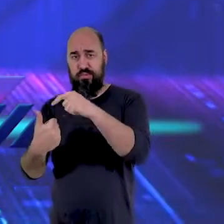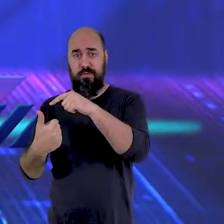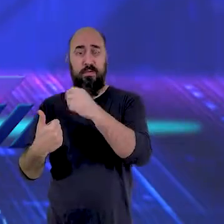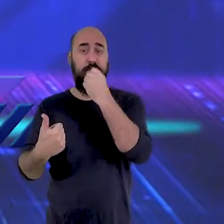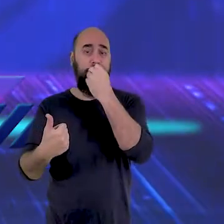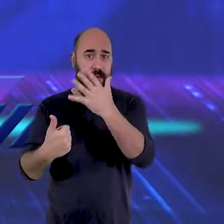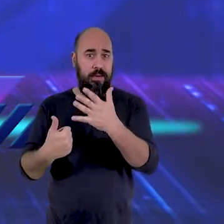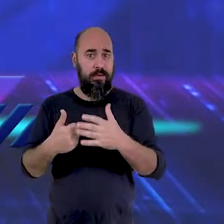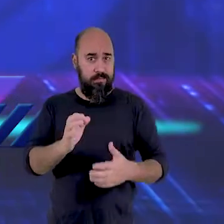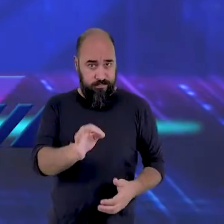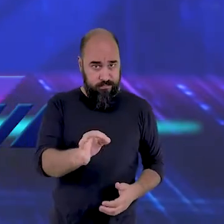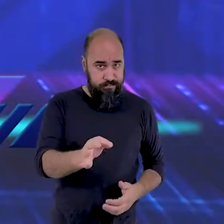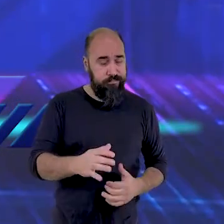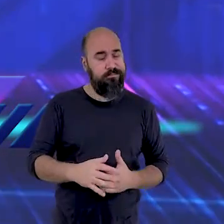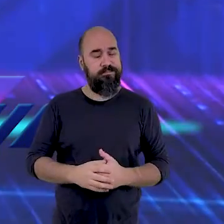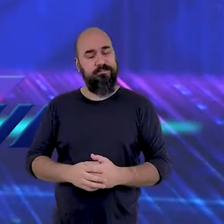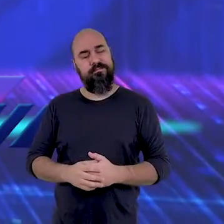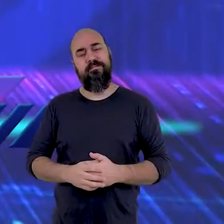do mal.